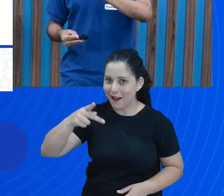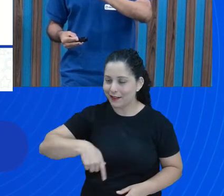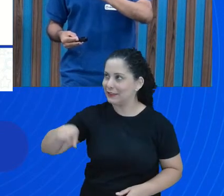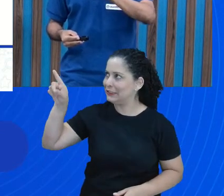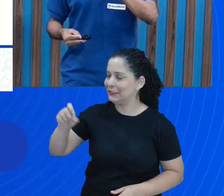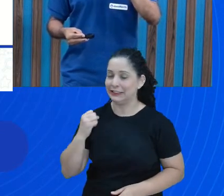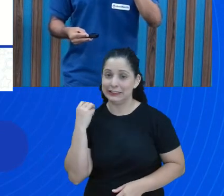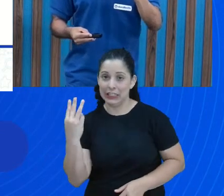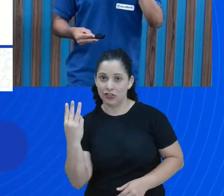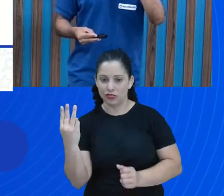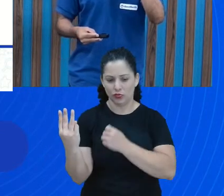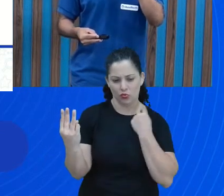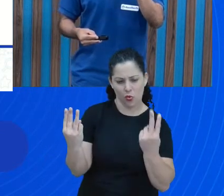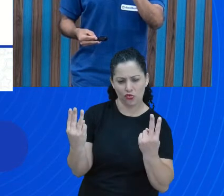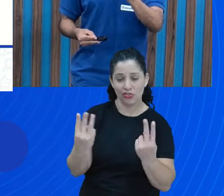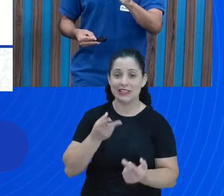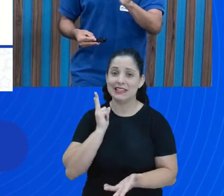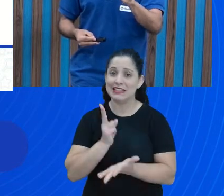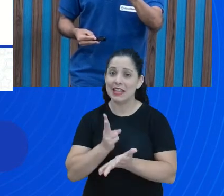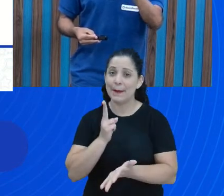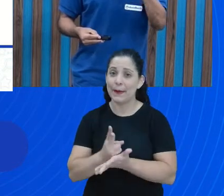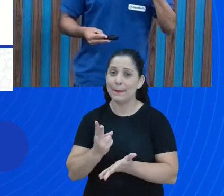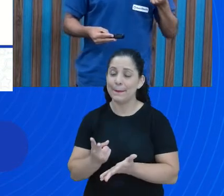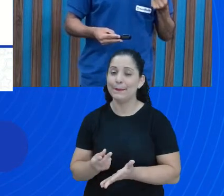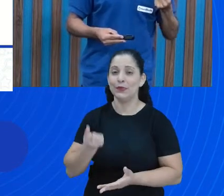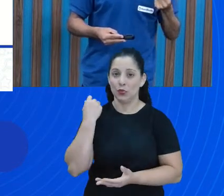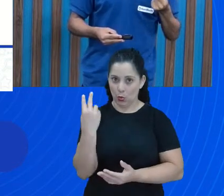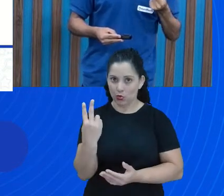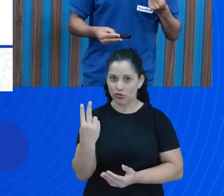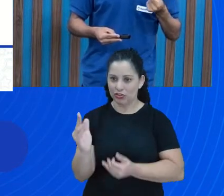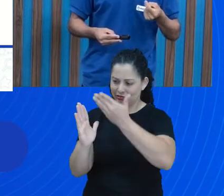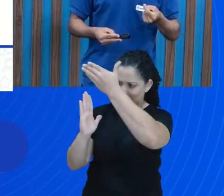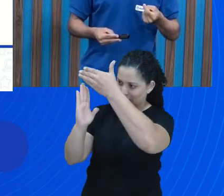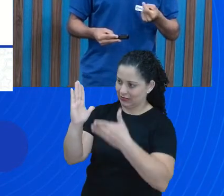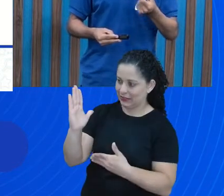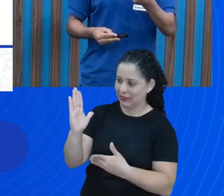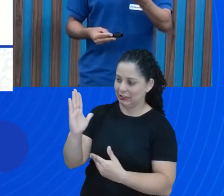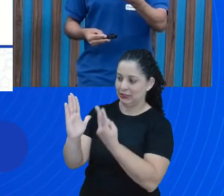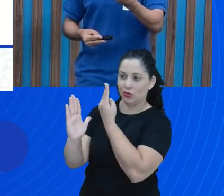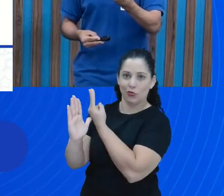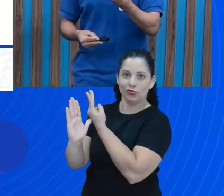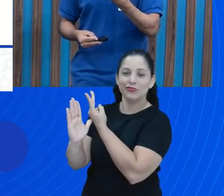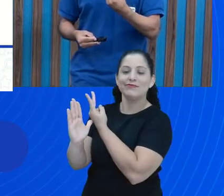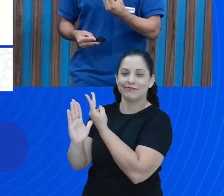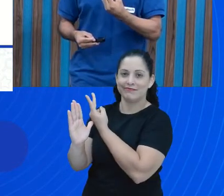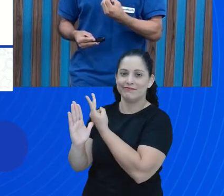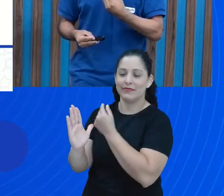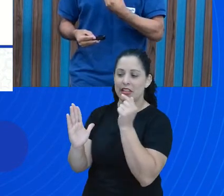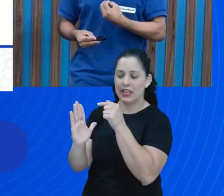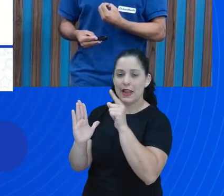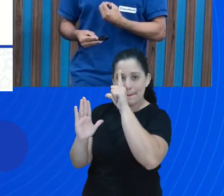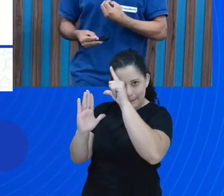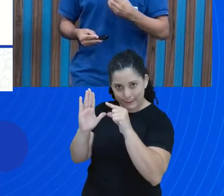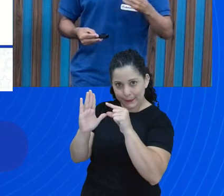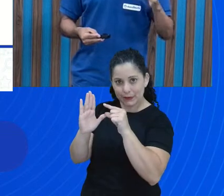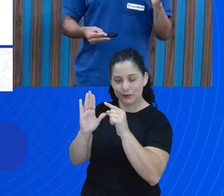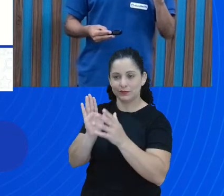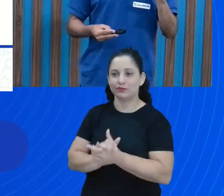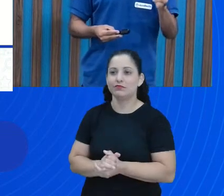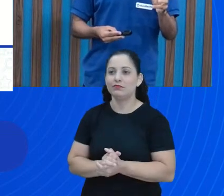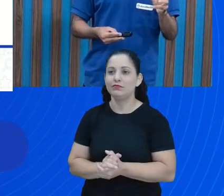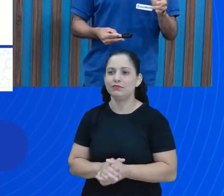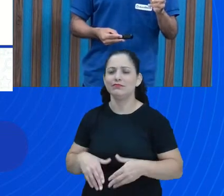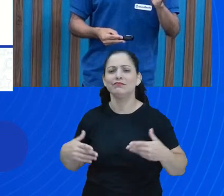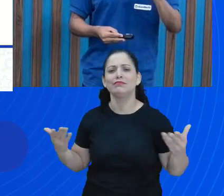e 2, sempre vai dividir por 2, porque ele o menor número primo que existe. Sempre divide pelos menores números primos. Então,